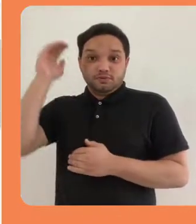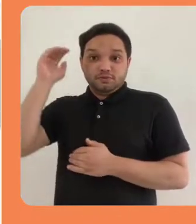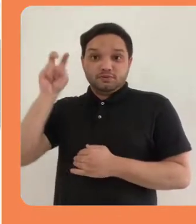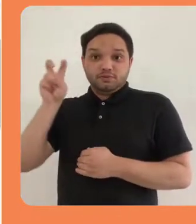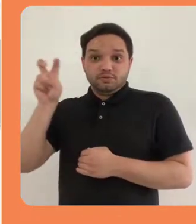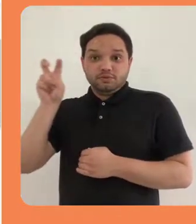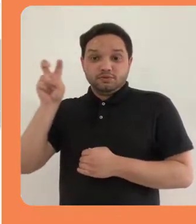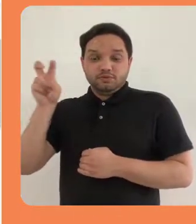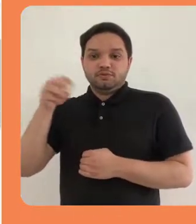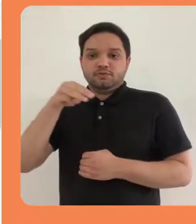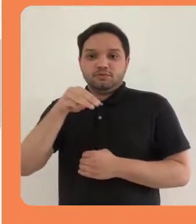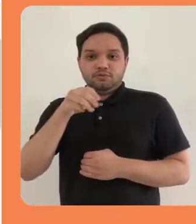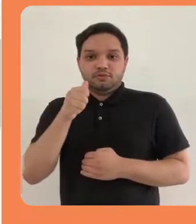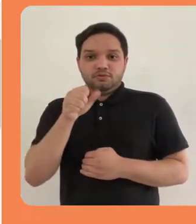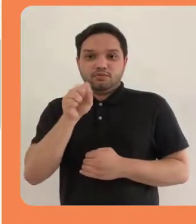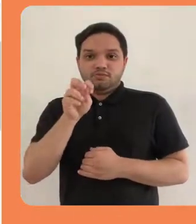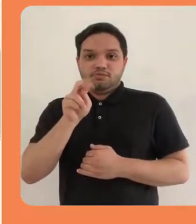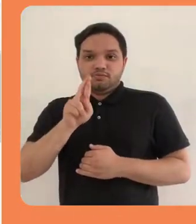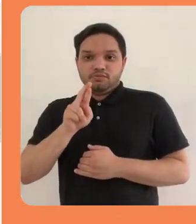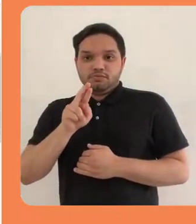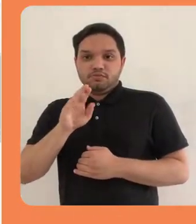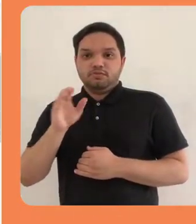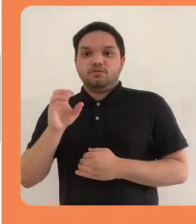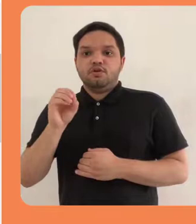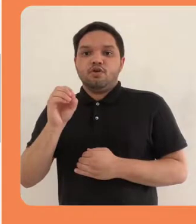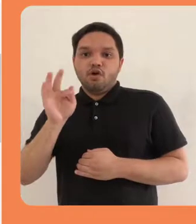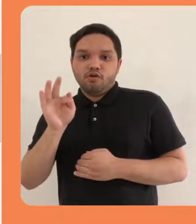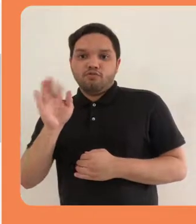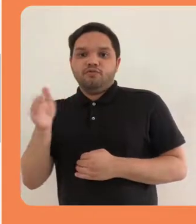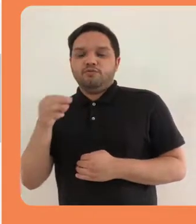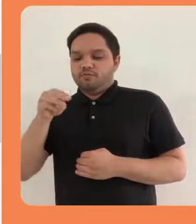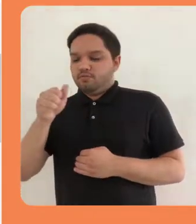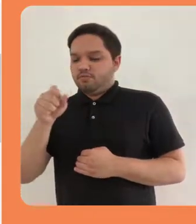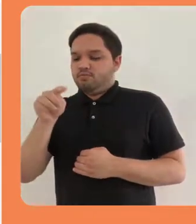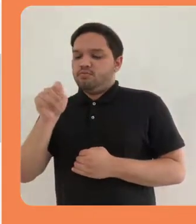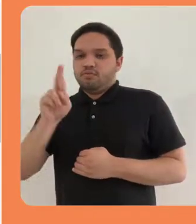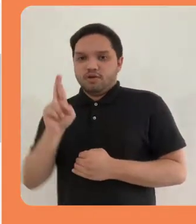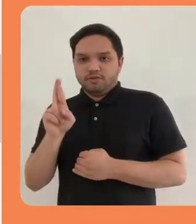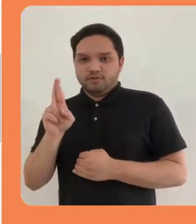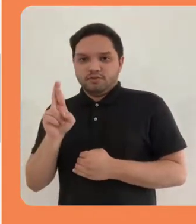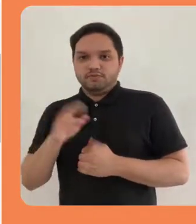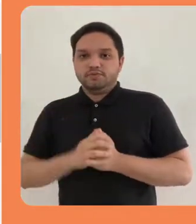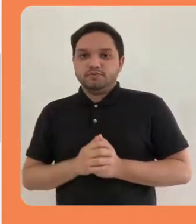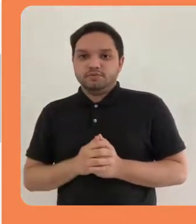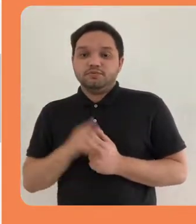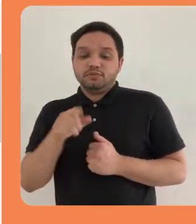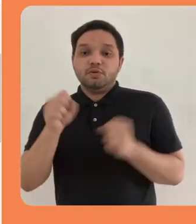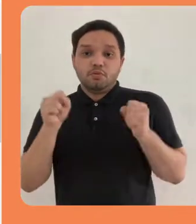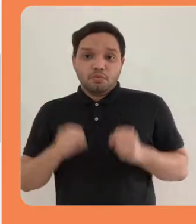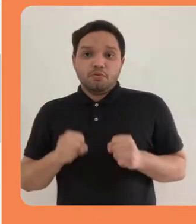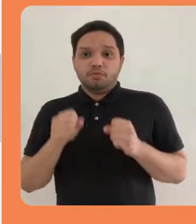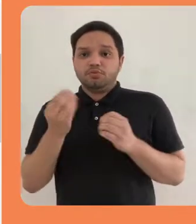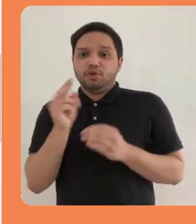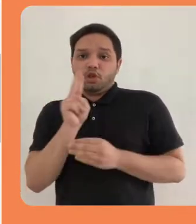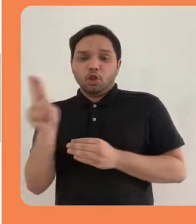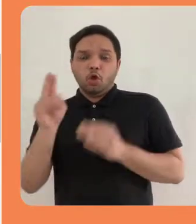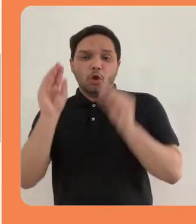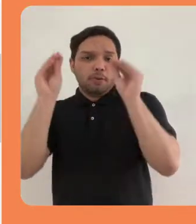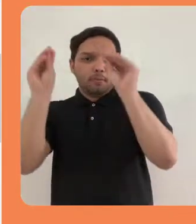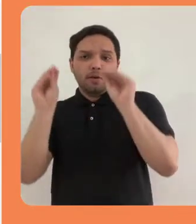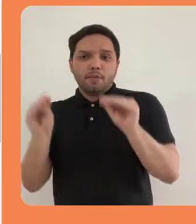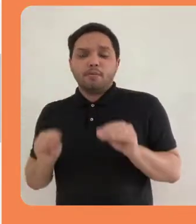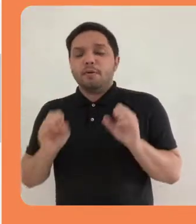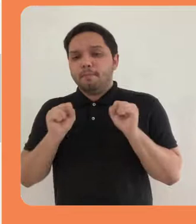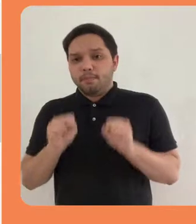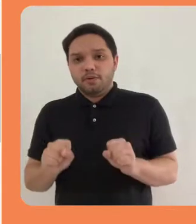nível 3 é o Master eo nível 5 é o Master of my